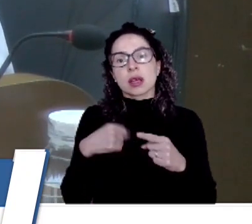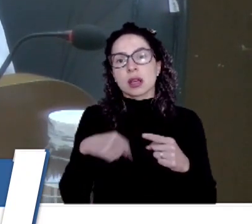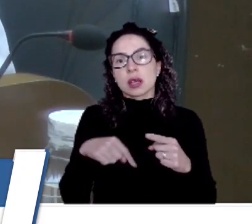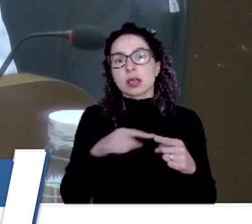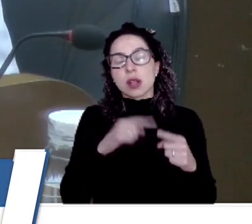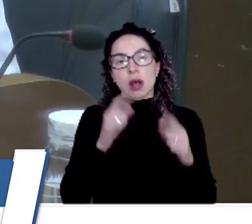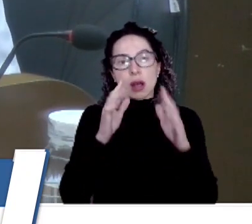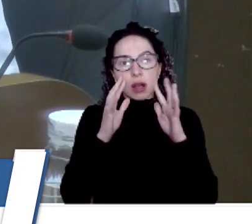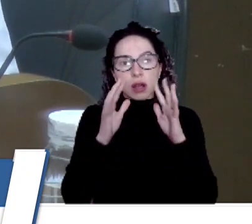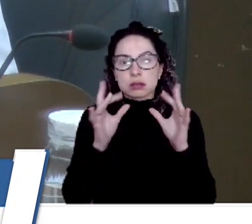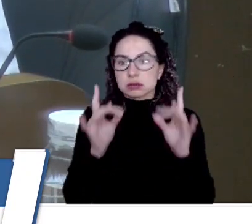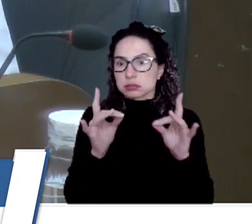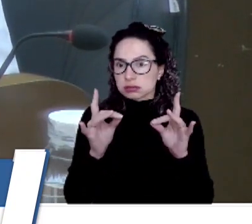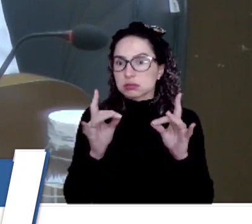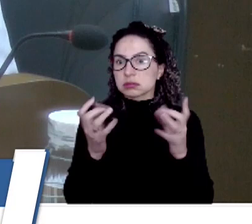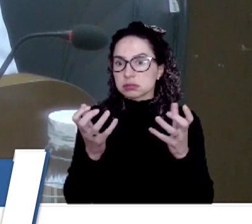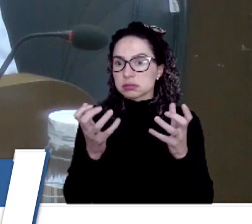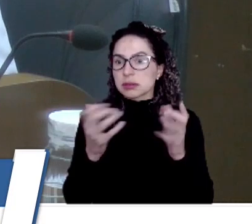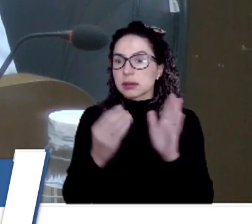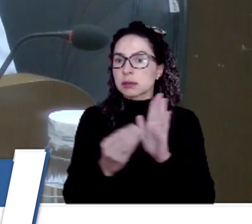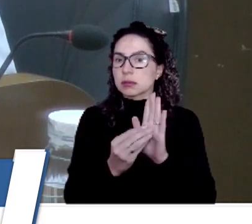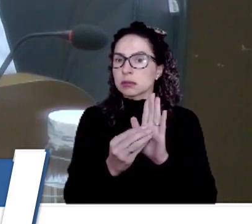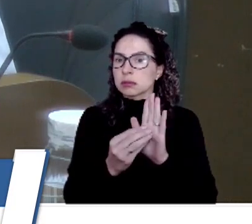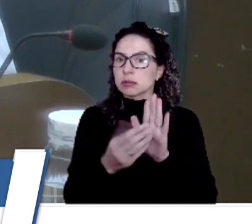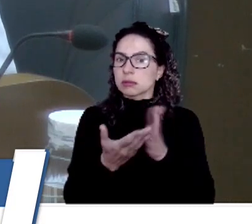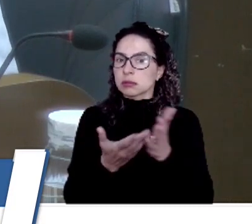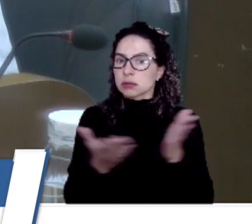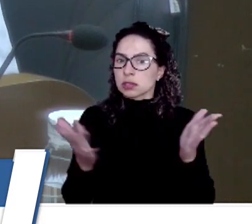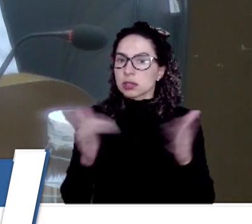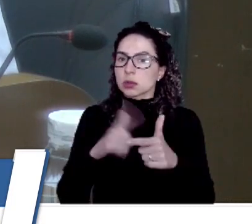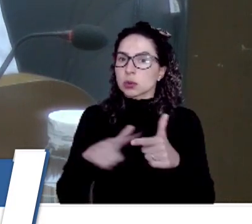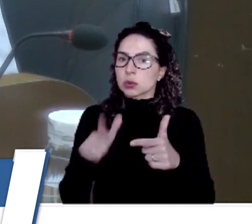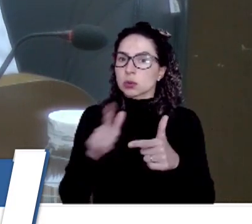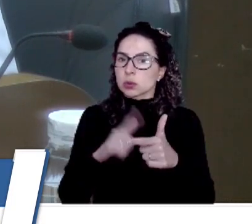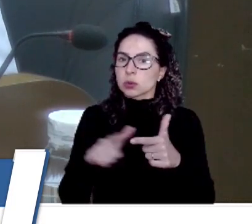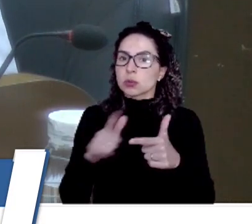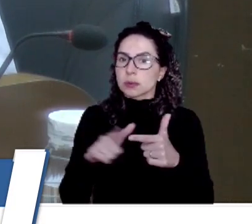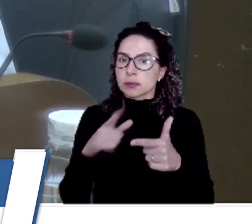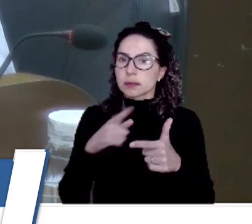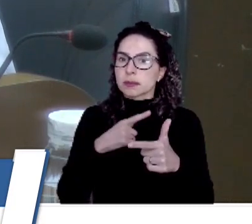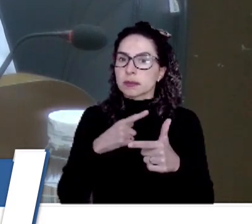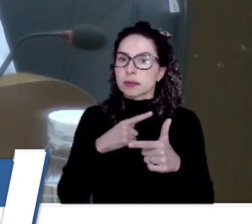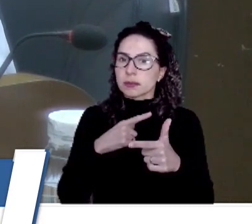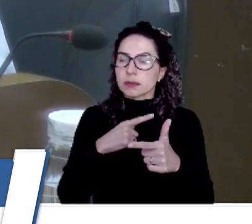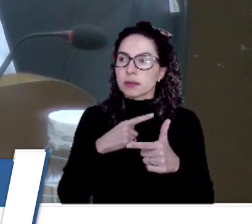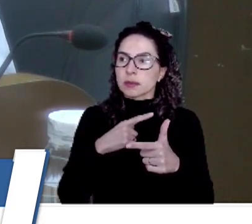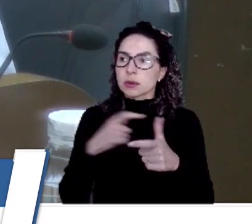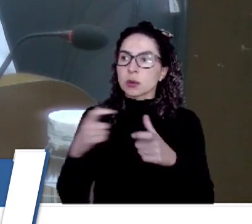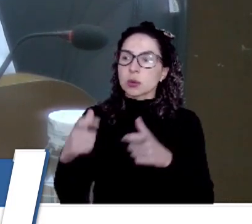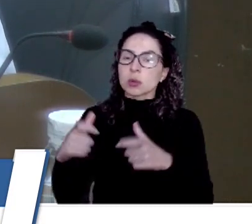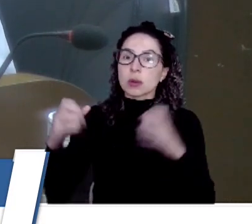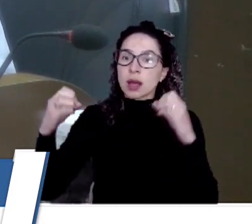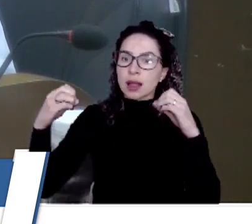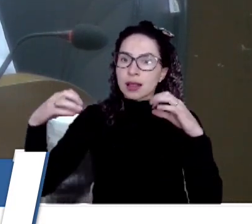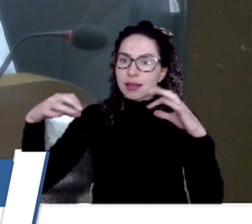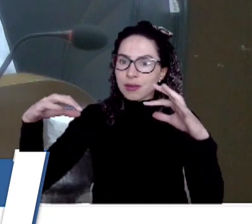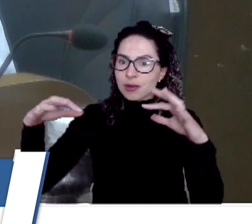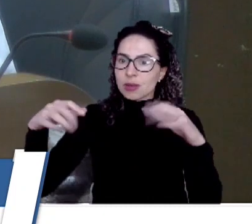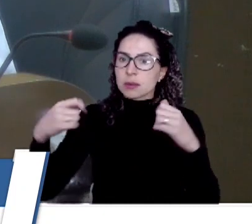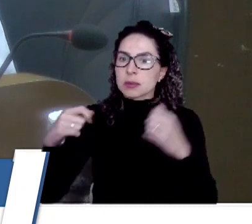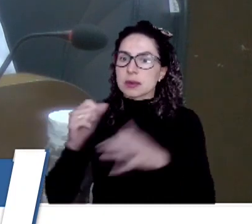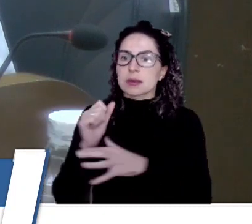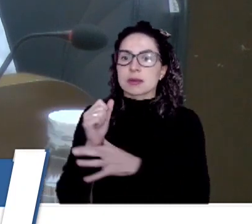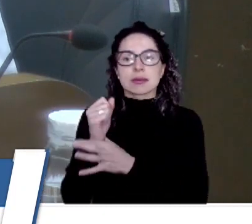a atenção e expor ali o problema que tem. Um lugar bem iluminado, ele gera